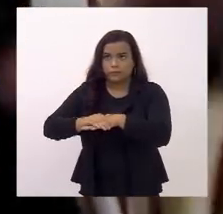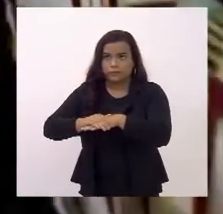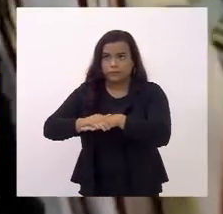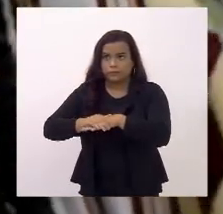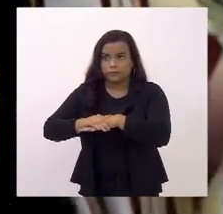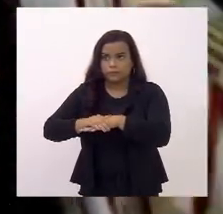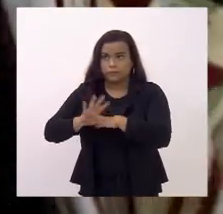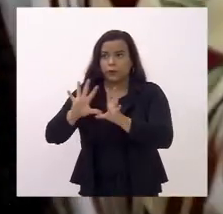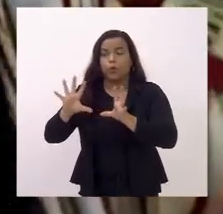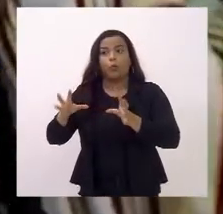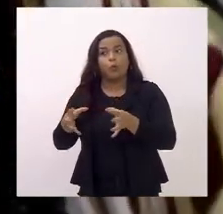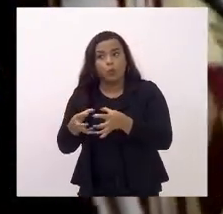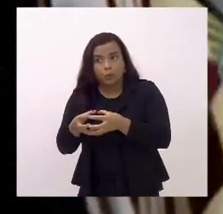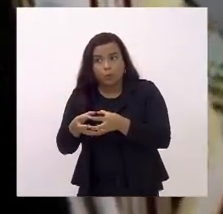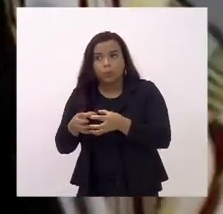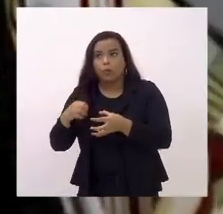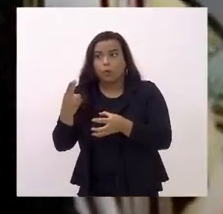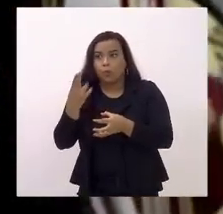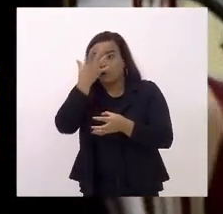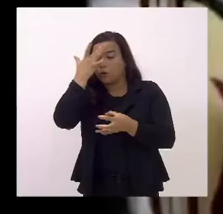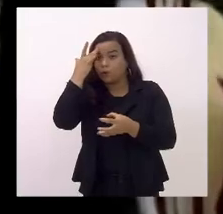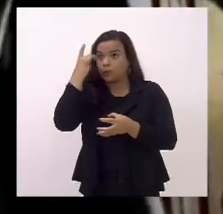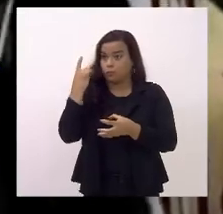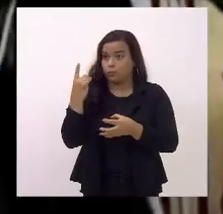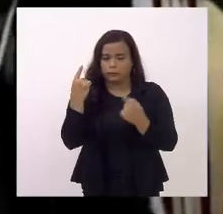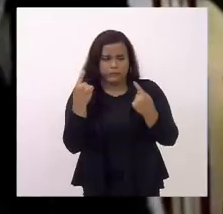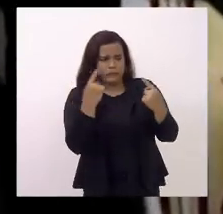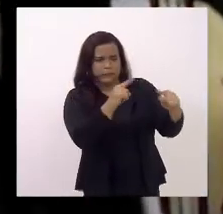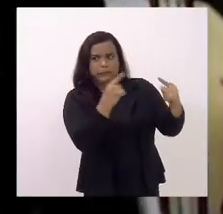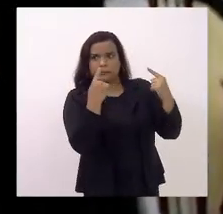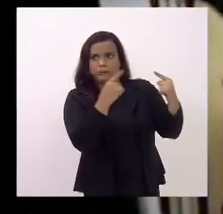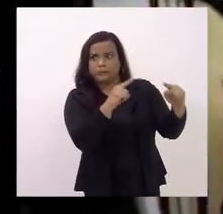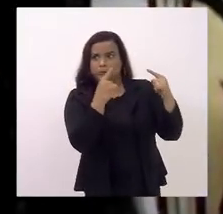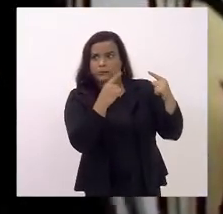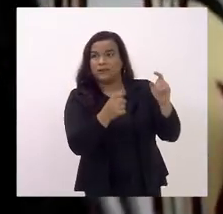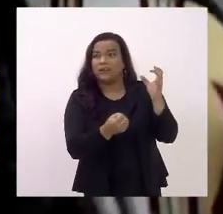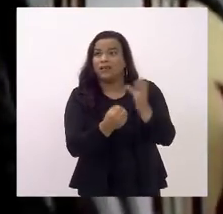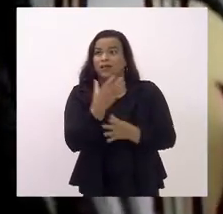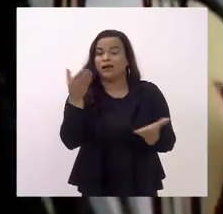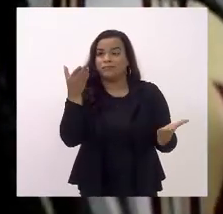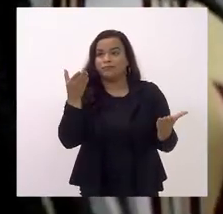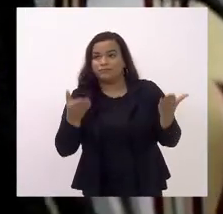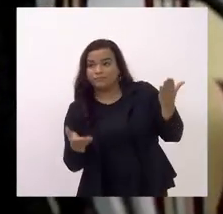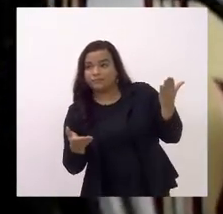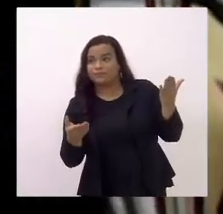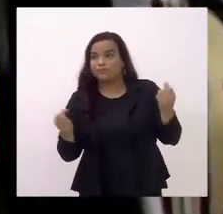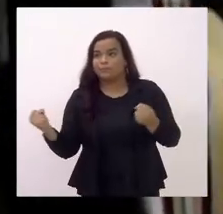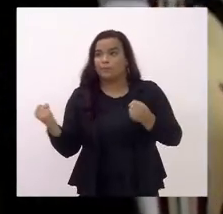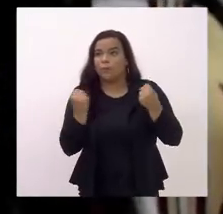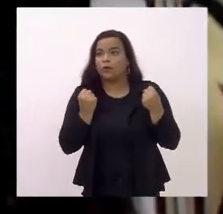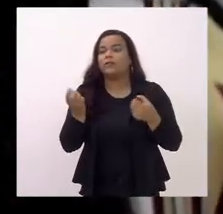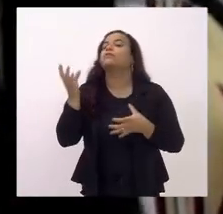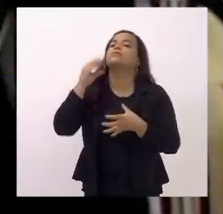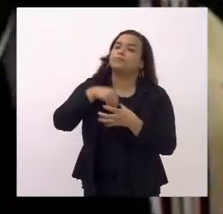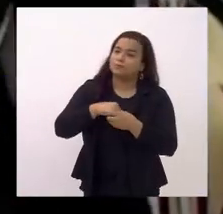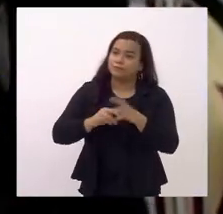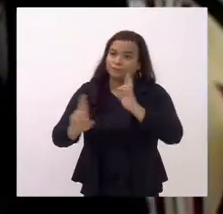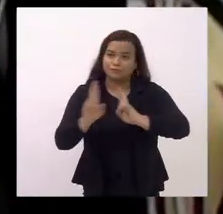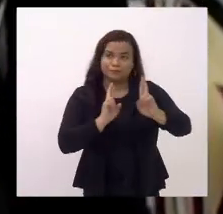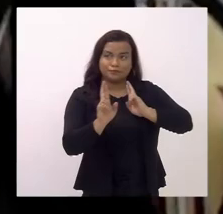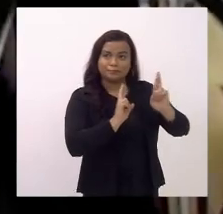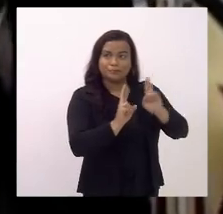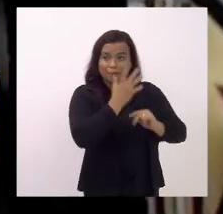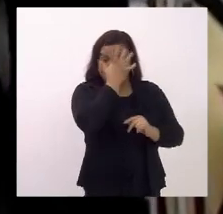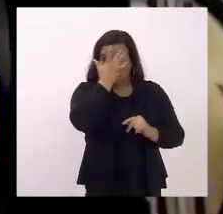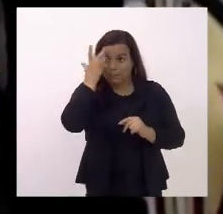de grupos ou de pessoas individuais cria uma desigualdade de poder na relação de quem agride